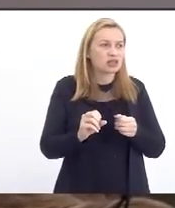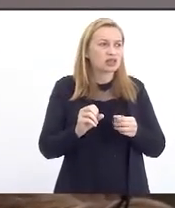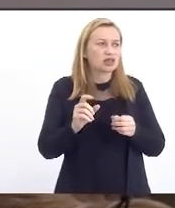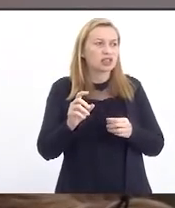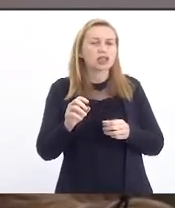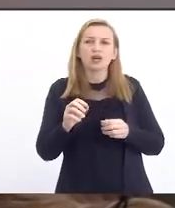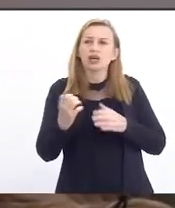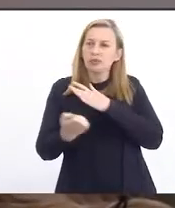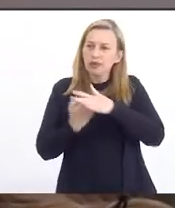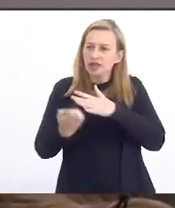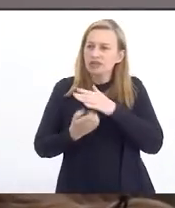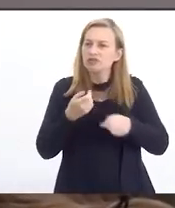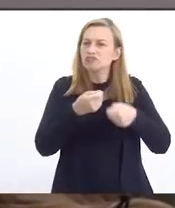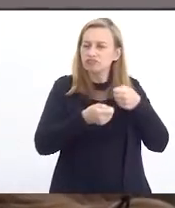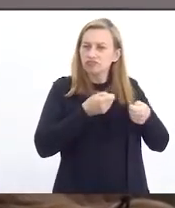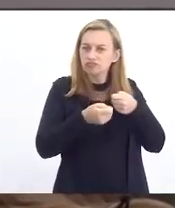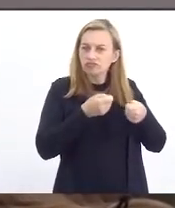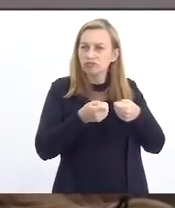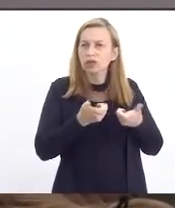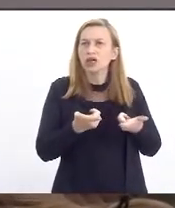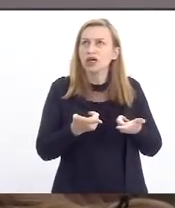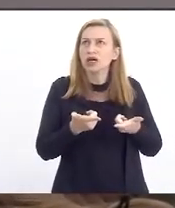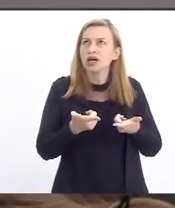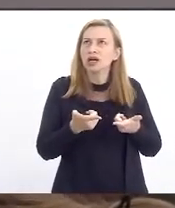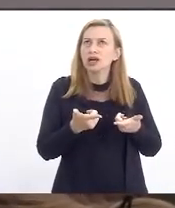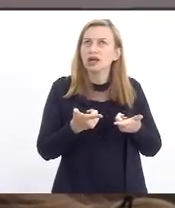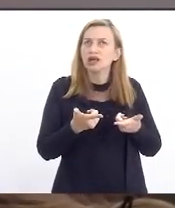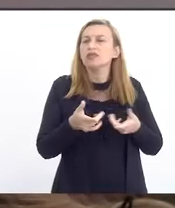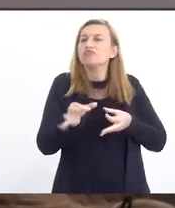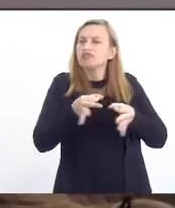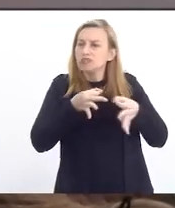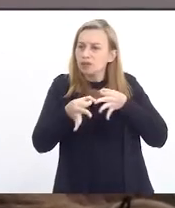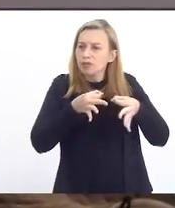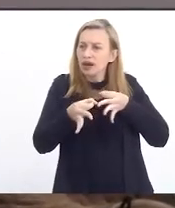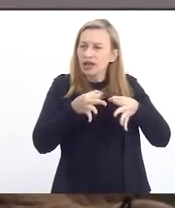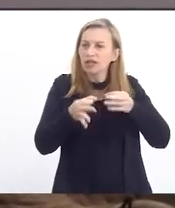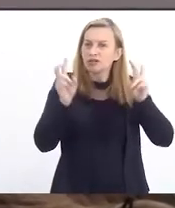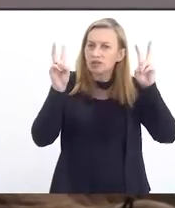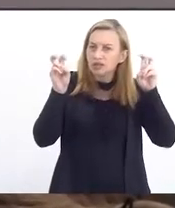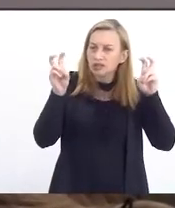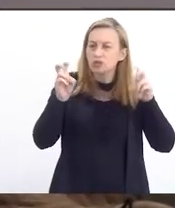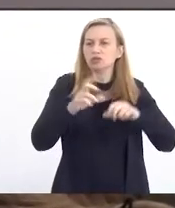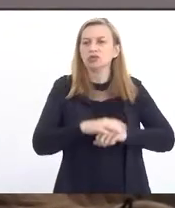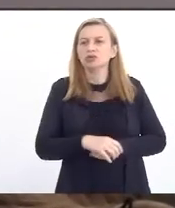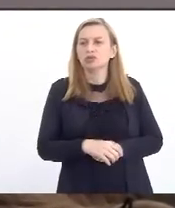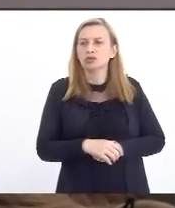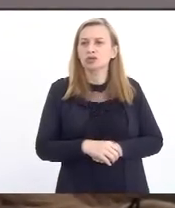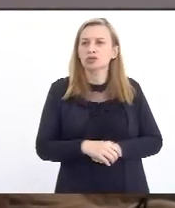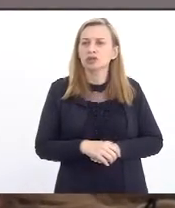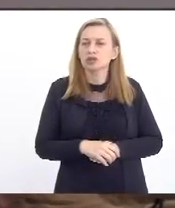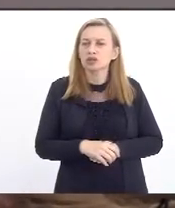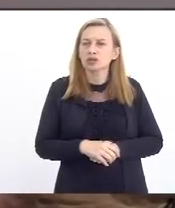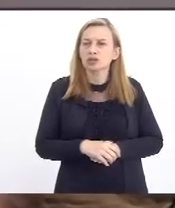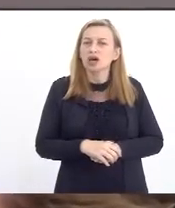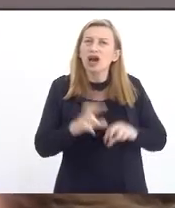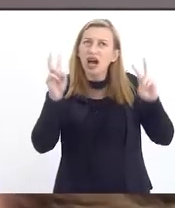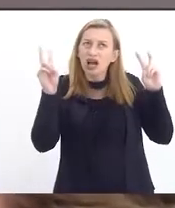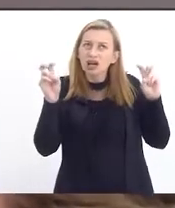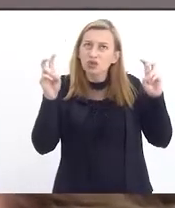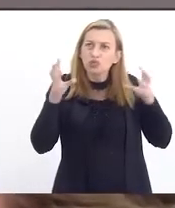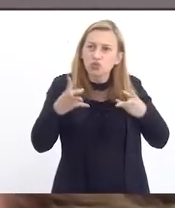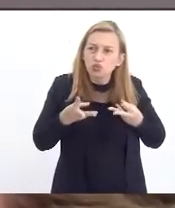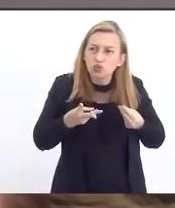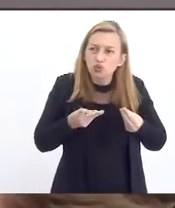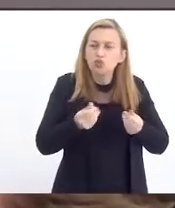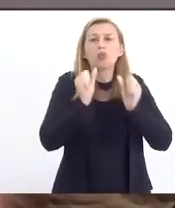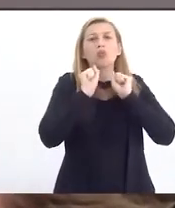reguladora ela esteja preparada para essa questão. Entendeu? Questões sensíveis